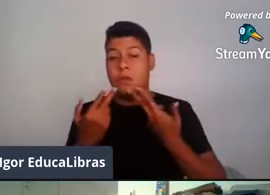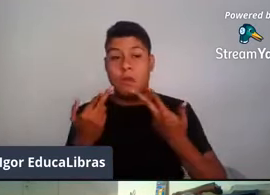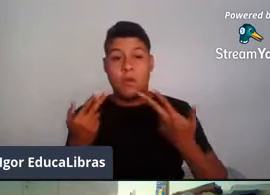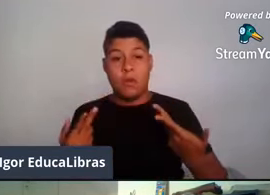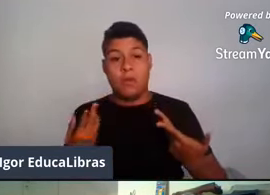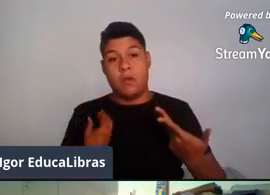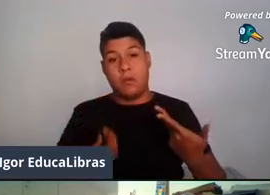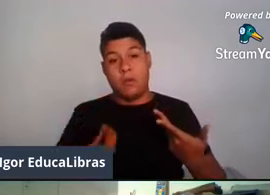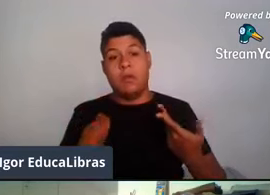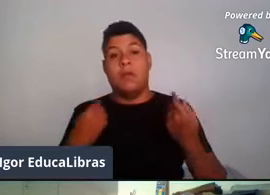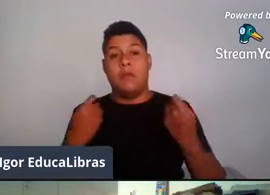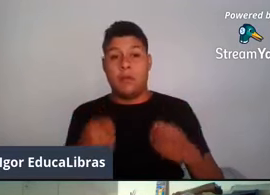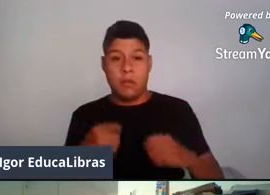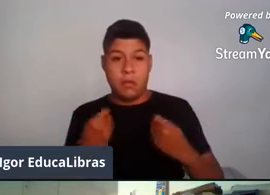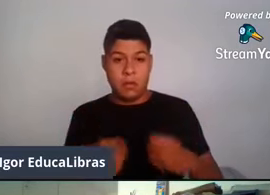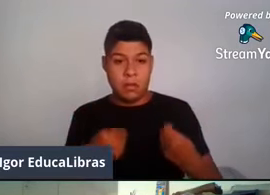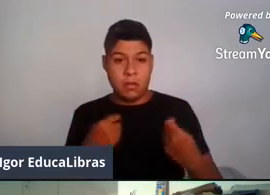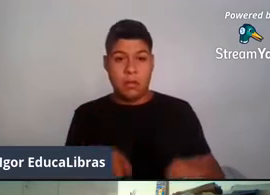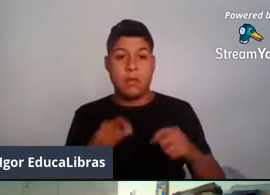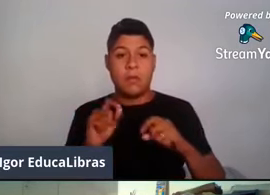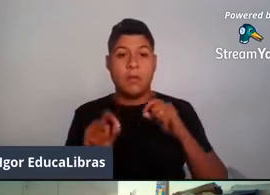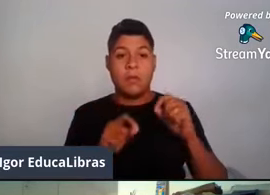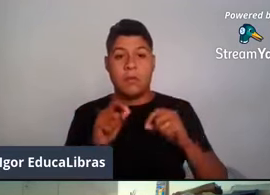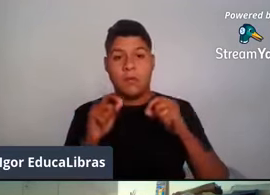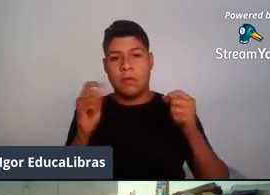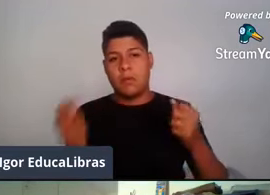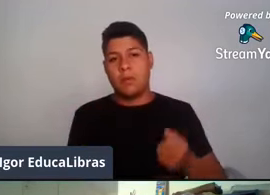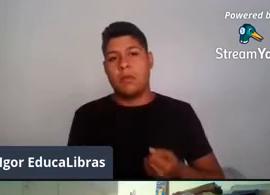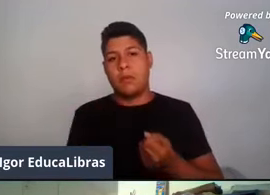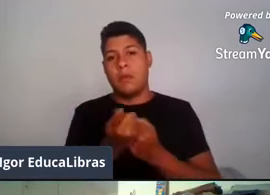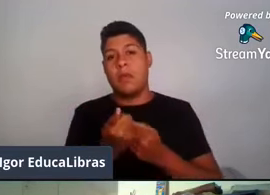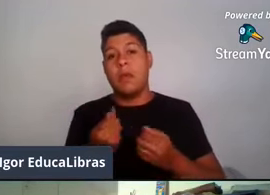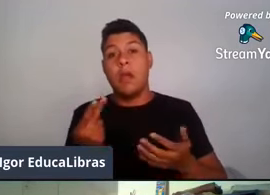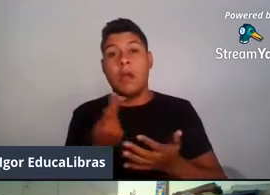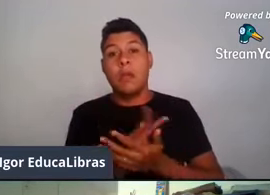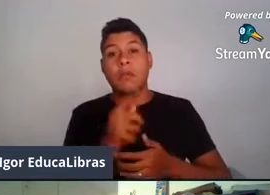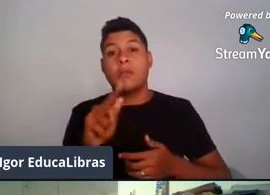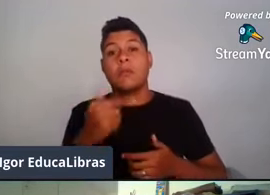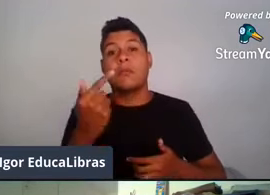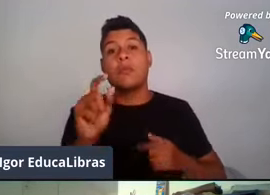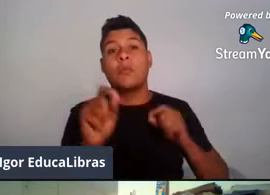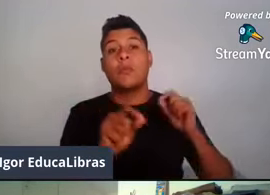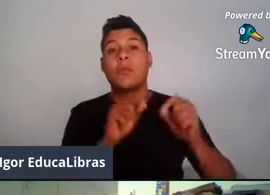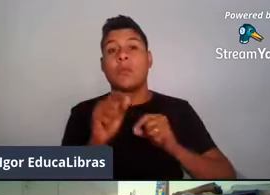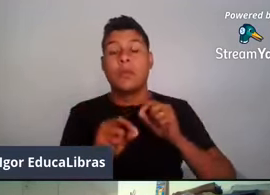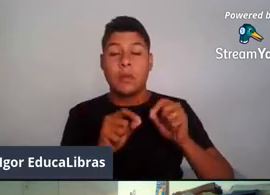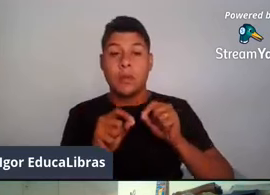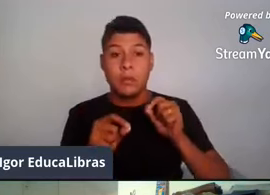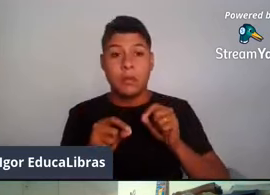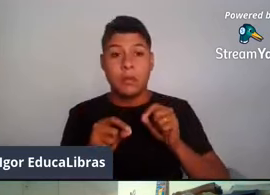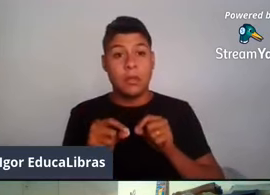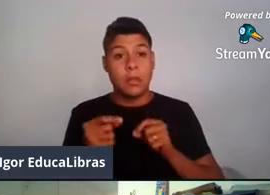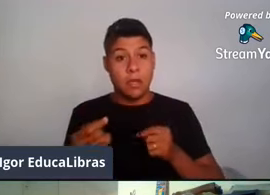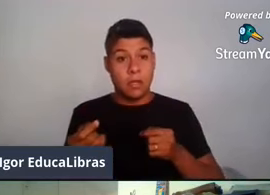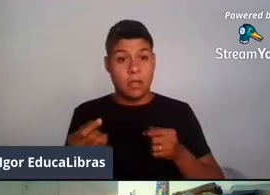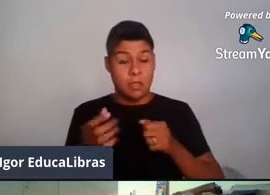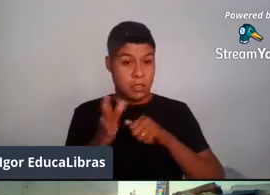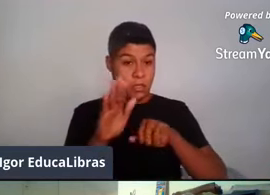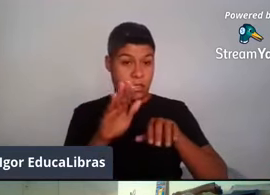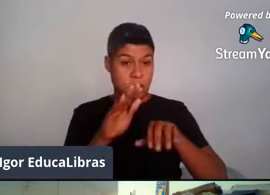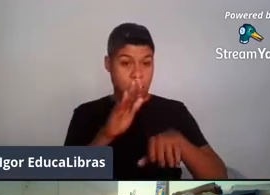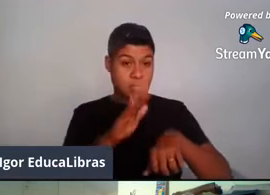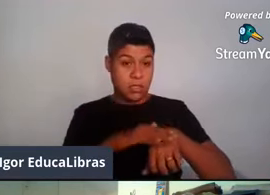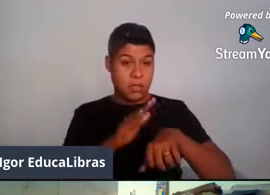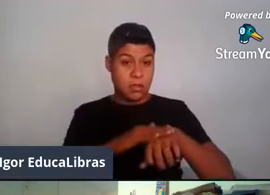gente precisava para uma adjunta. E o que aconteceu depois? Foi só eu ter trazido a Marinalva